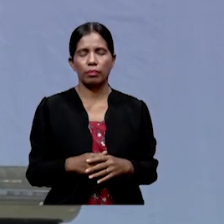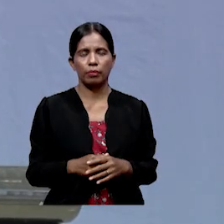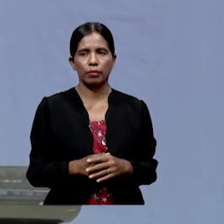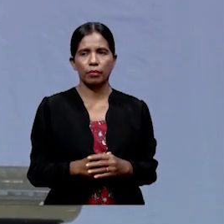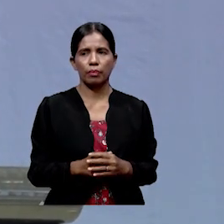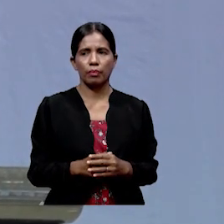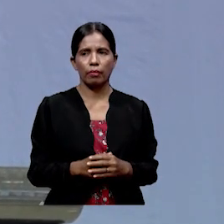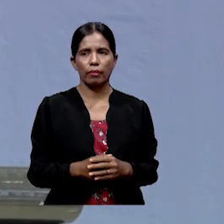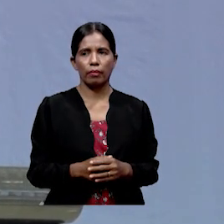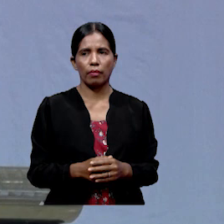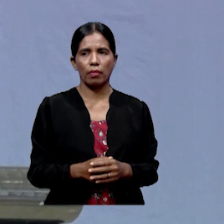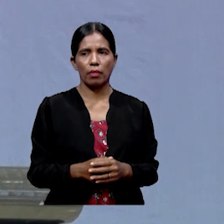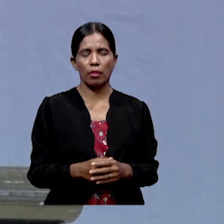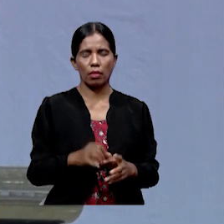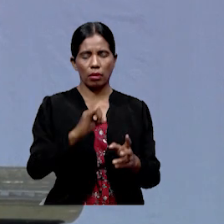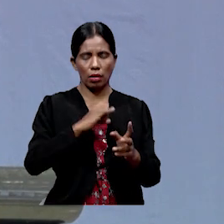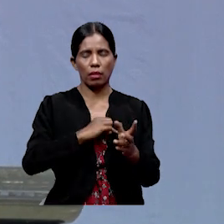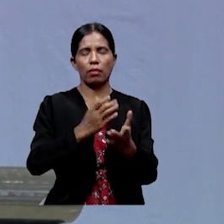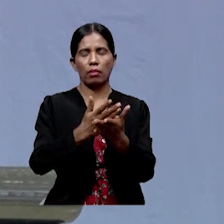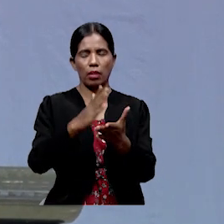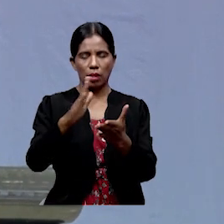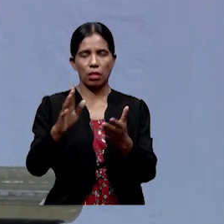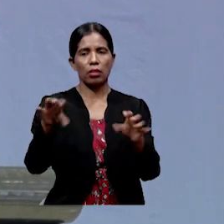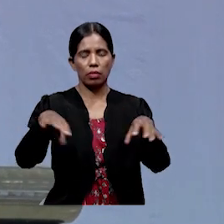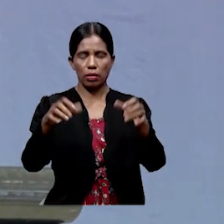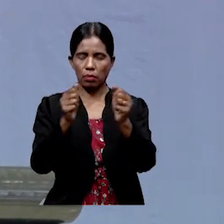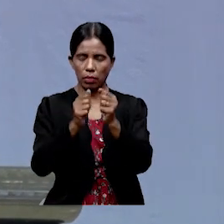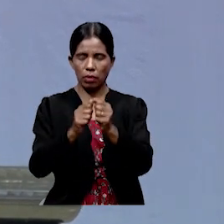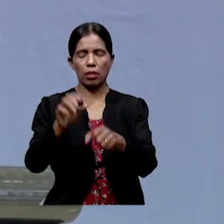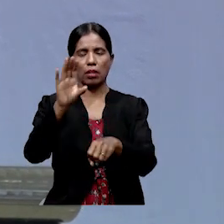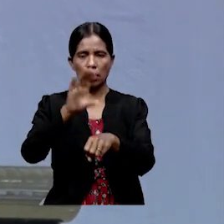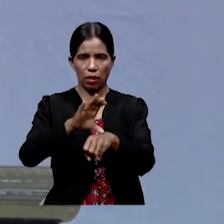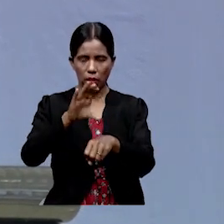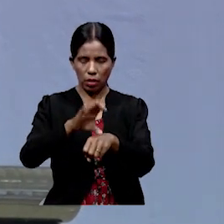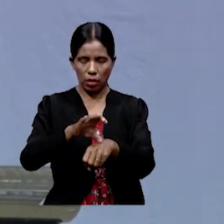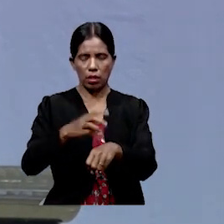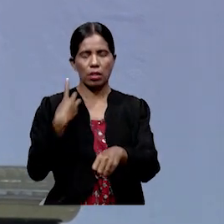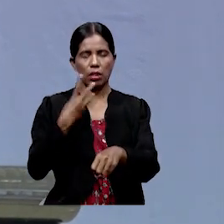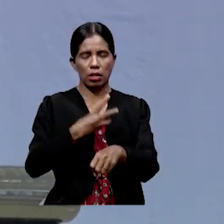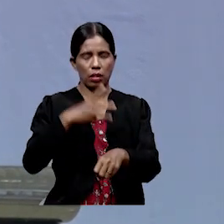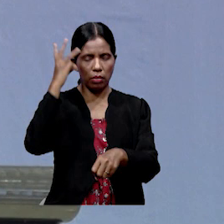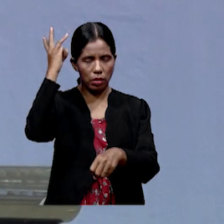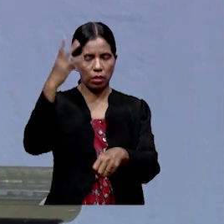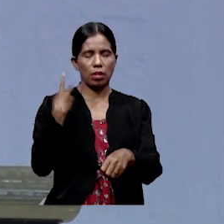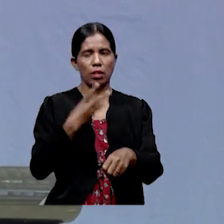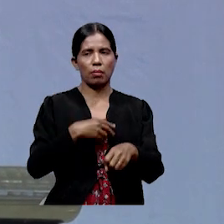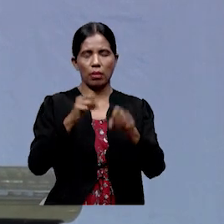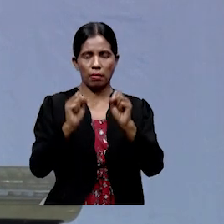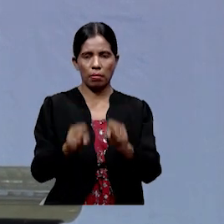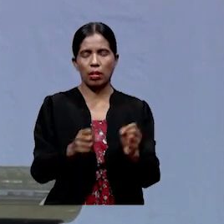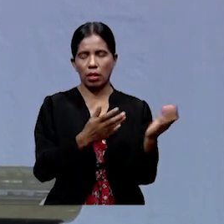E nem ao partilho da Igreja, preocupação e também o bolo,